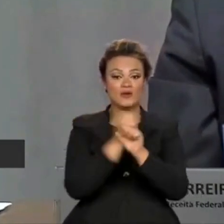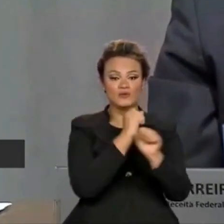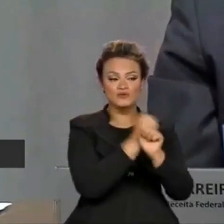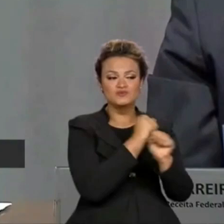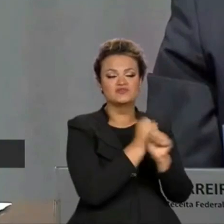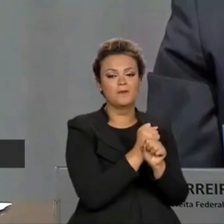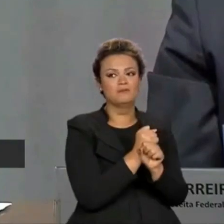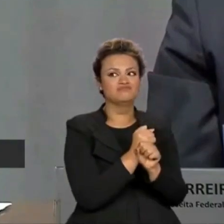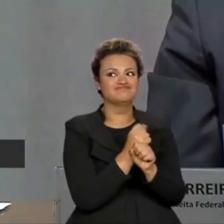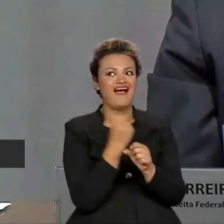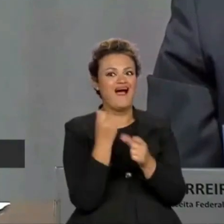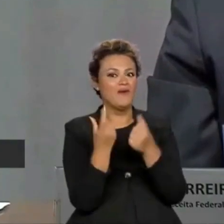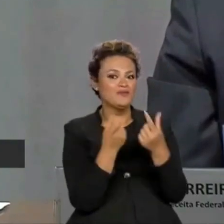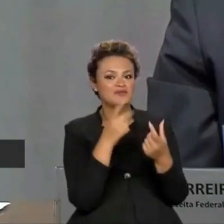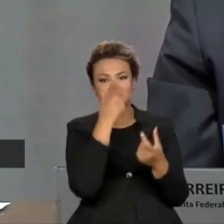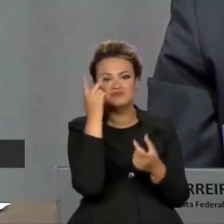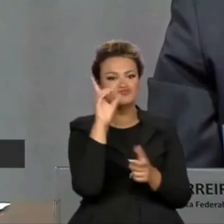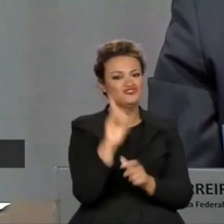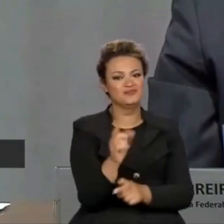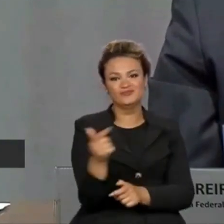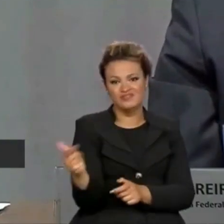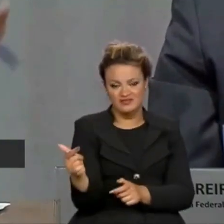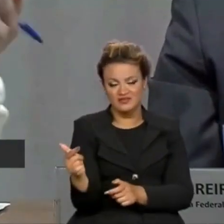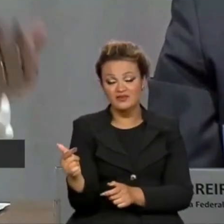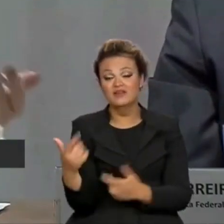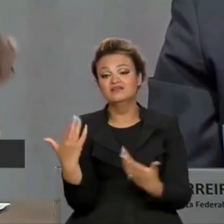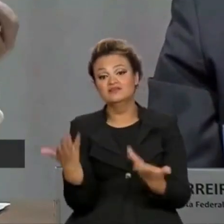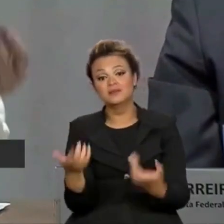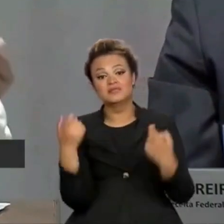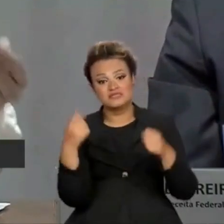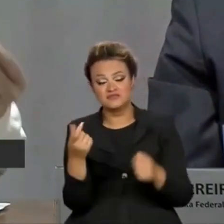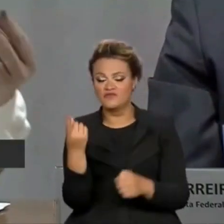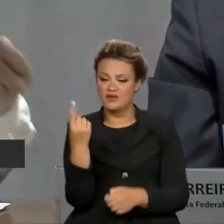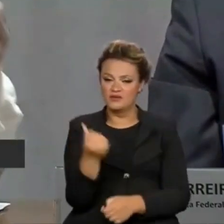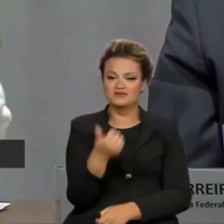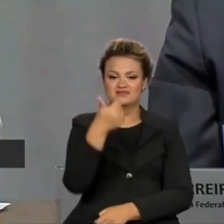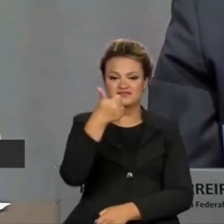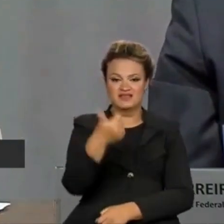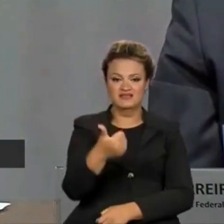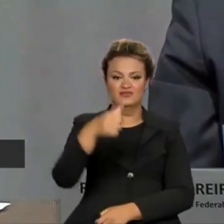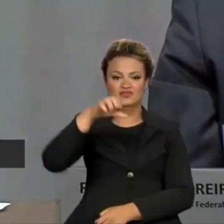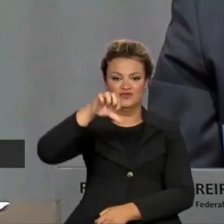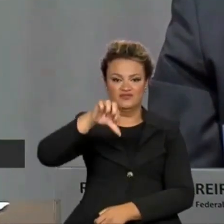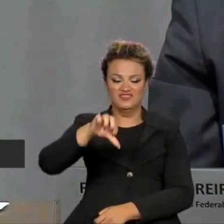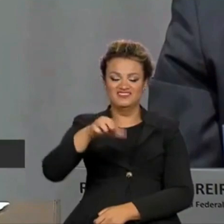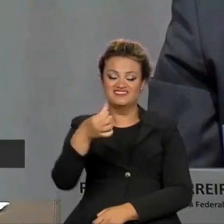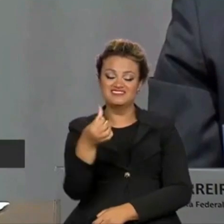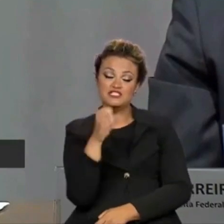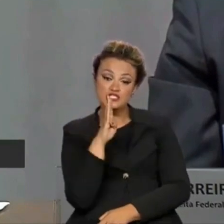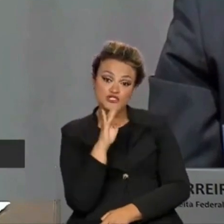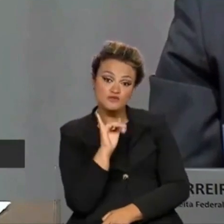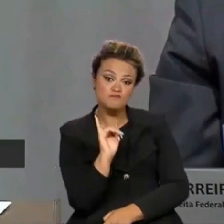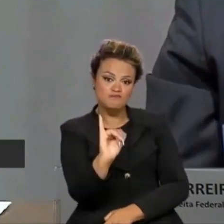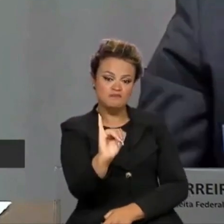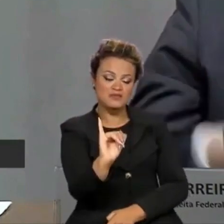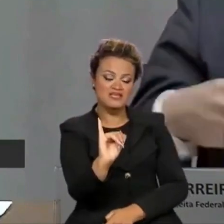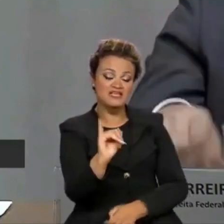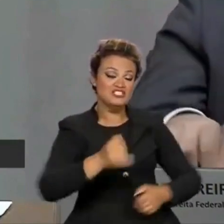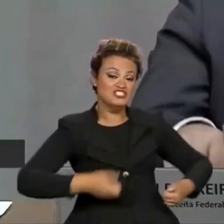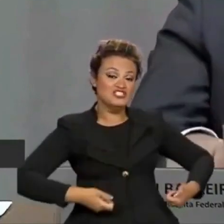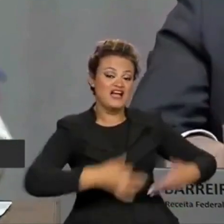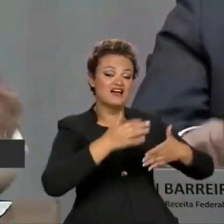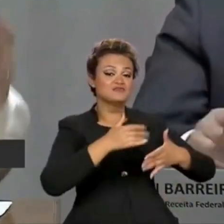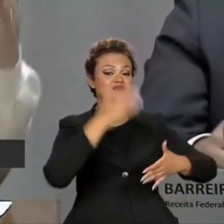meio. Nós precisamos de espaço fiscal da ordem de 196 bi para despesas